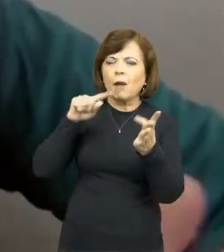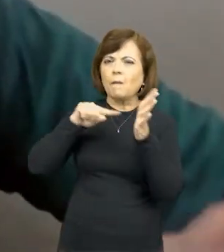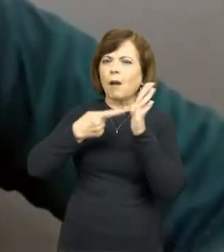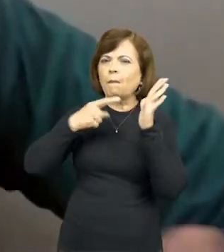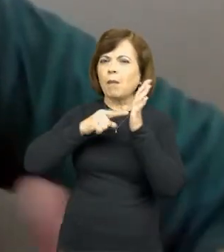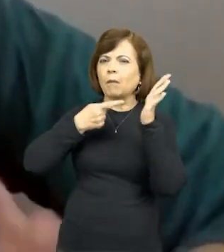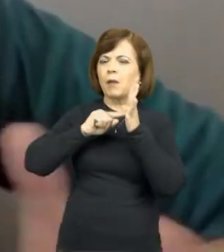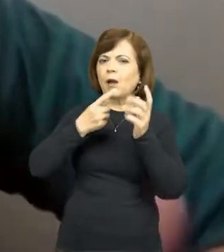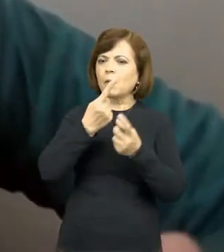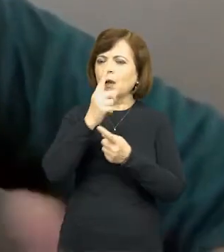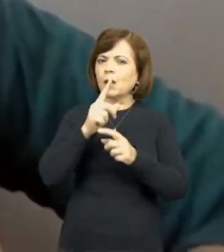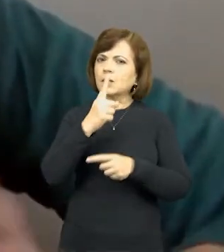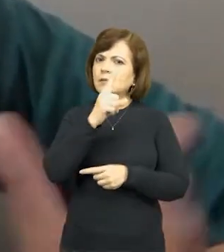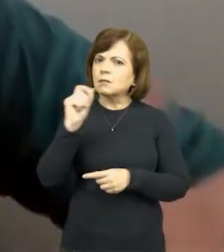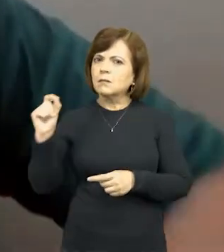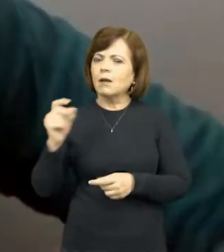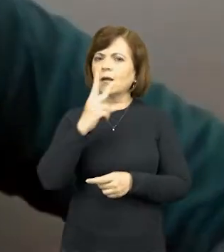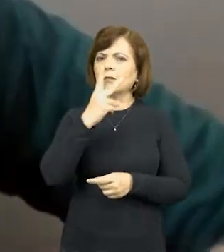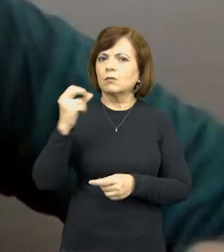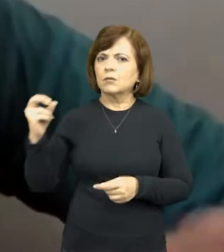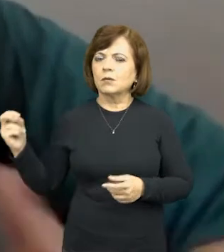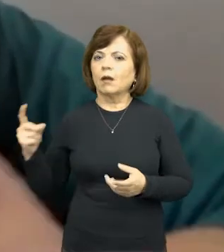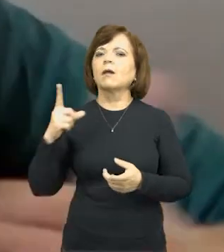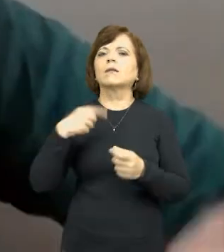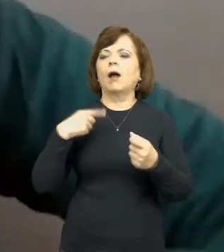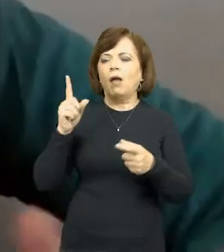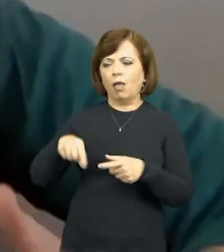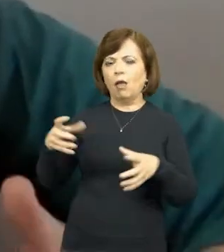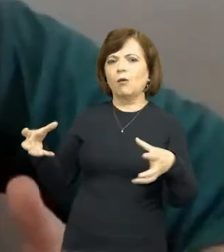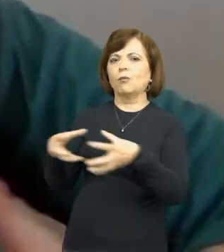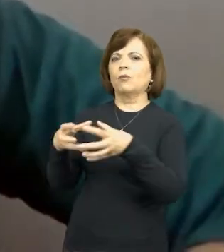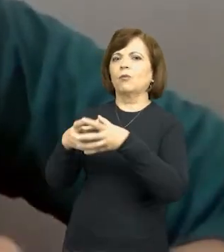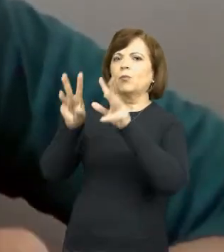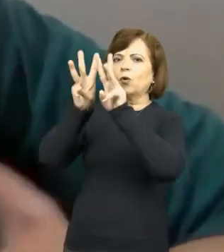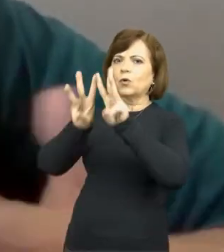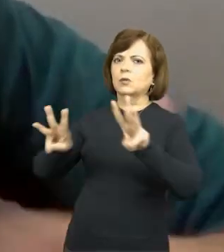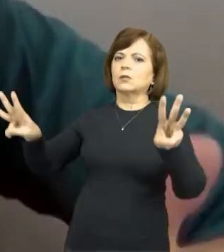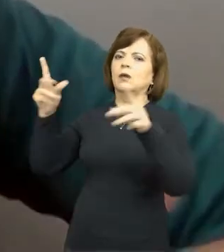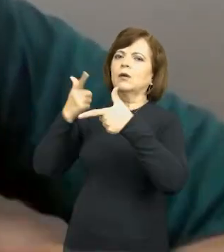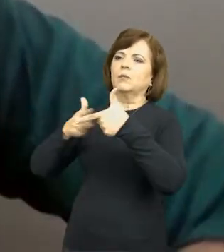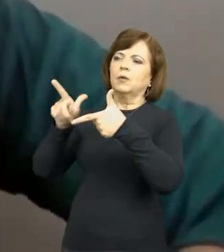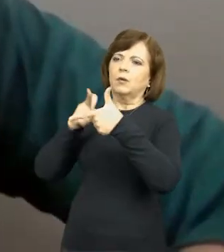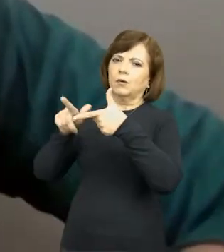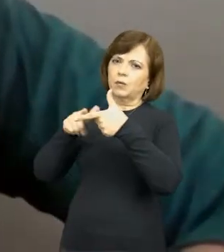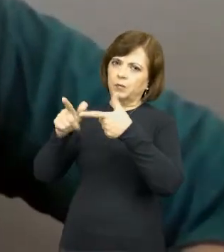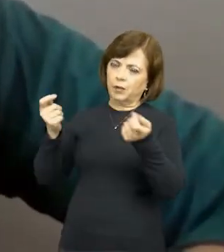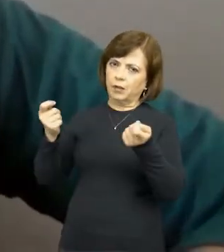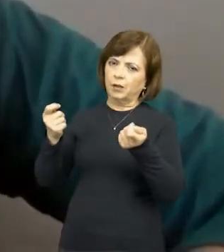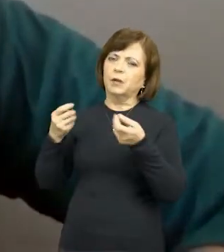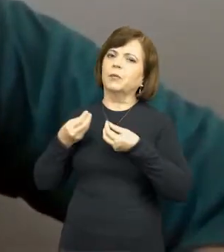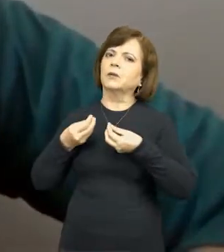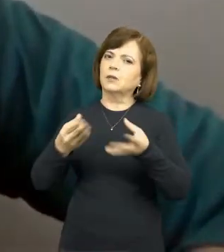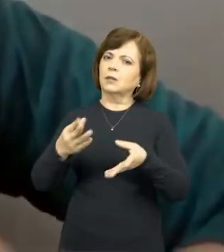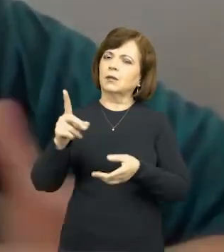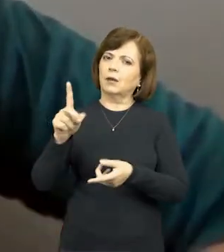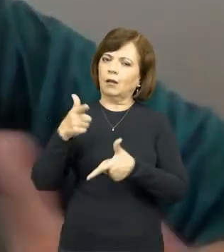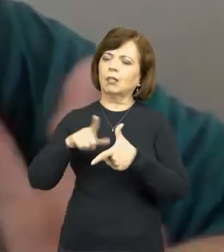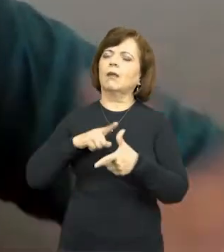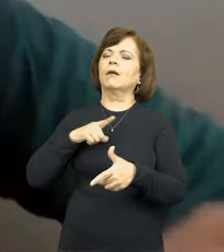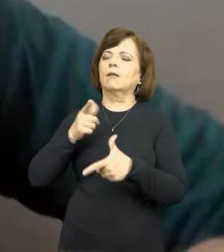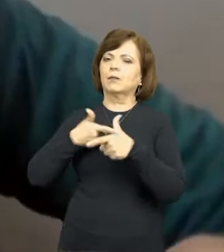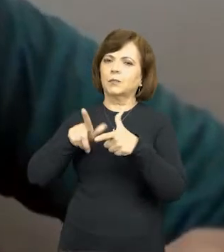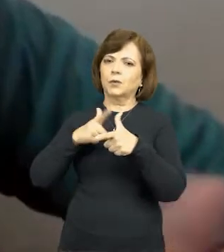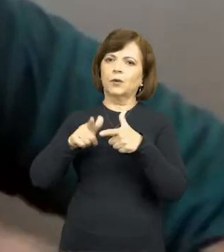500 reclamações, a gente verifica que o problema está se tornando coletivo, né? Que aquele site está com um problema de entrega. Ele não